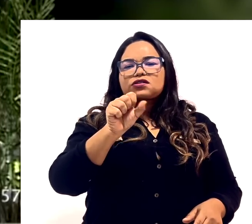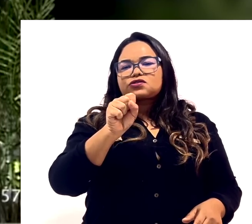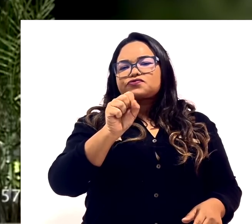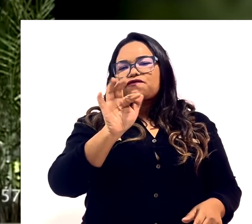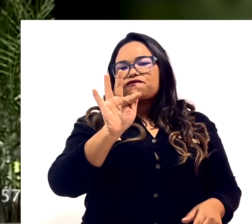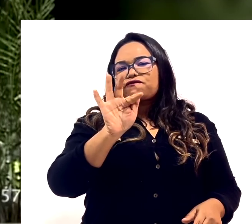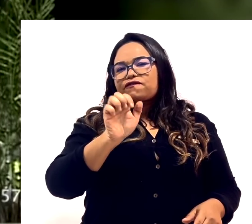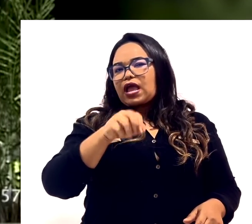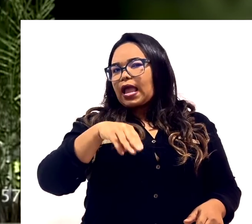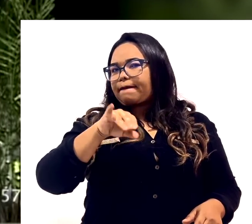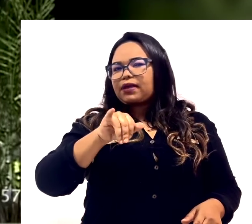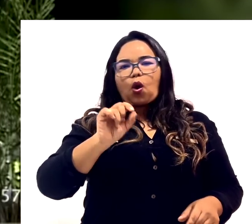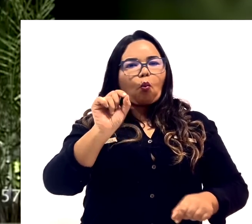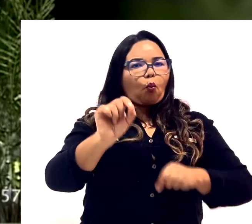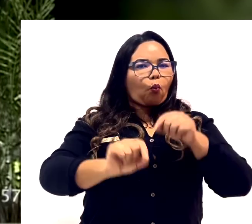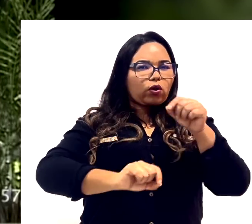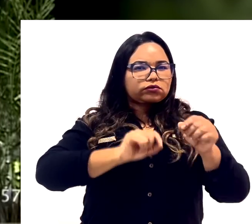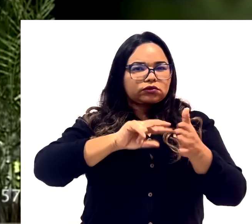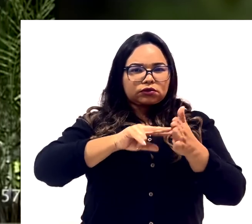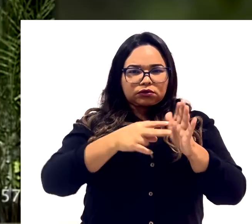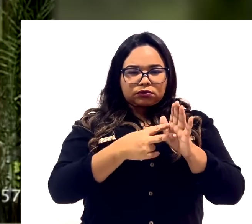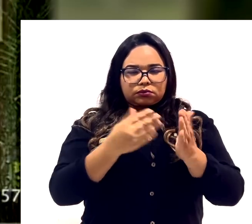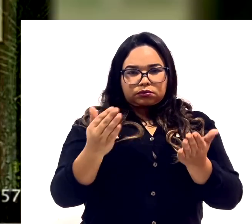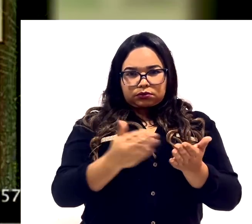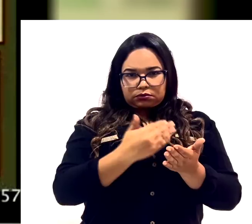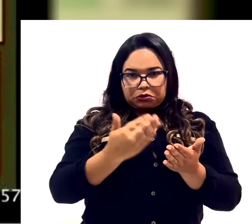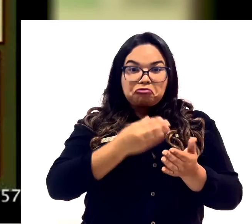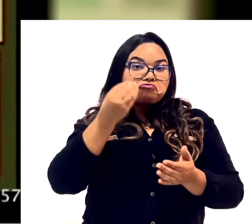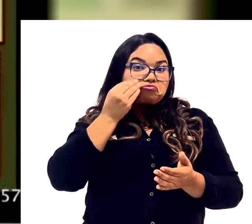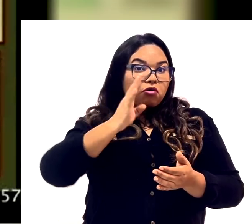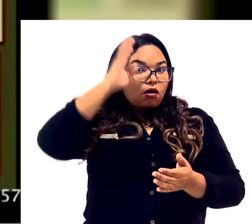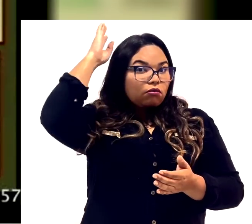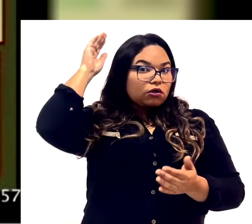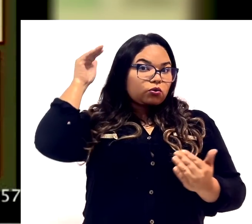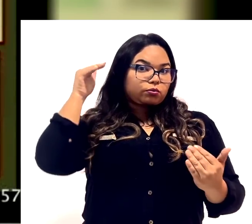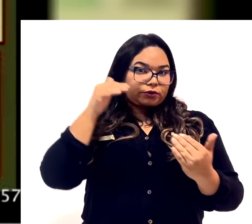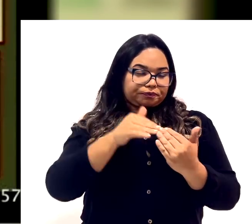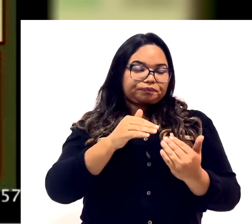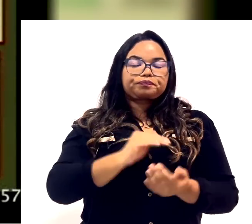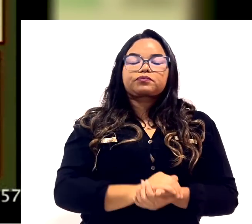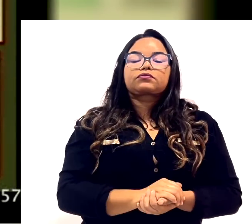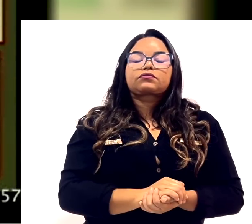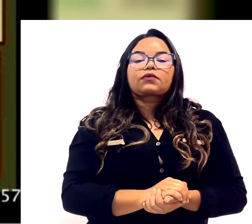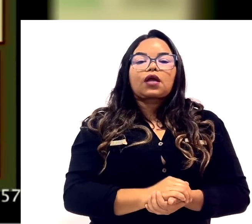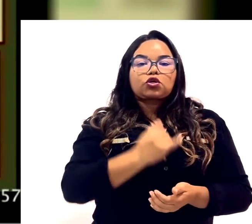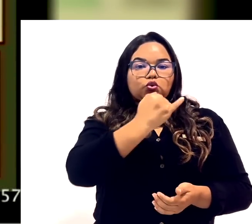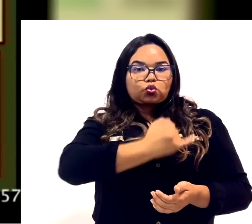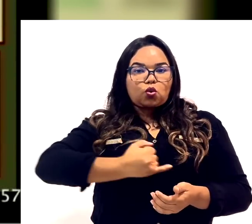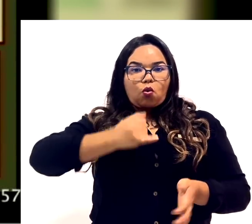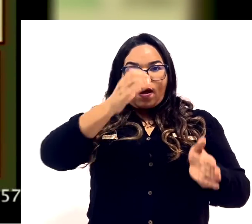E veremos se Roma cumpre os requisitos. Bem, nós encontramos em João capítulo 10,